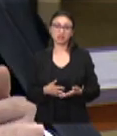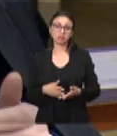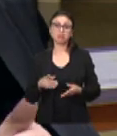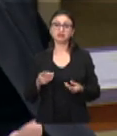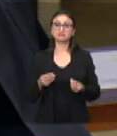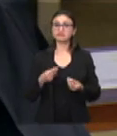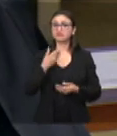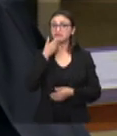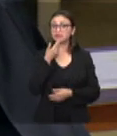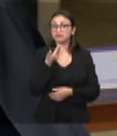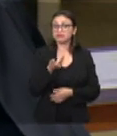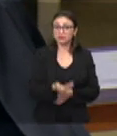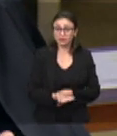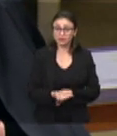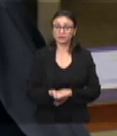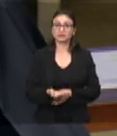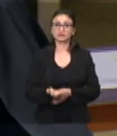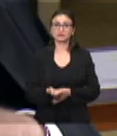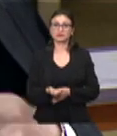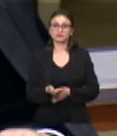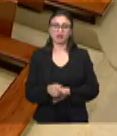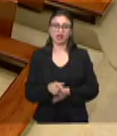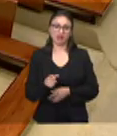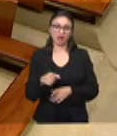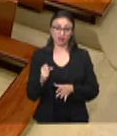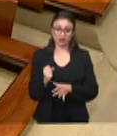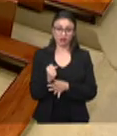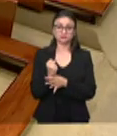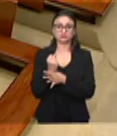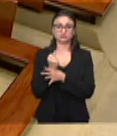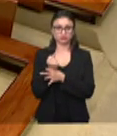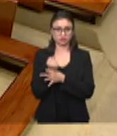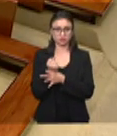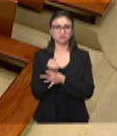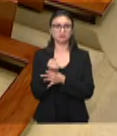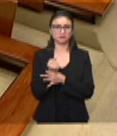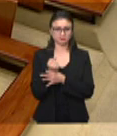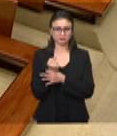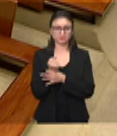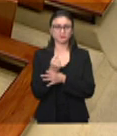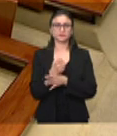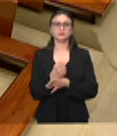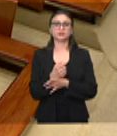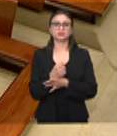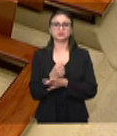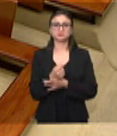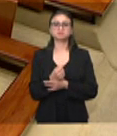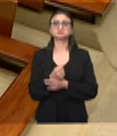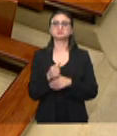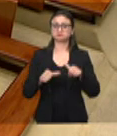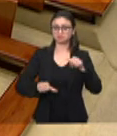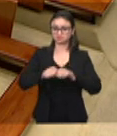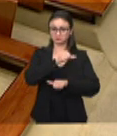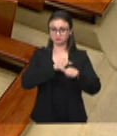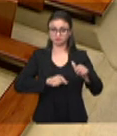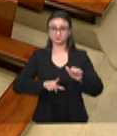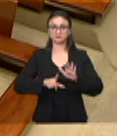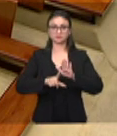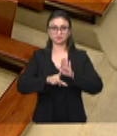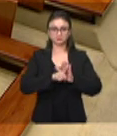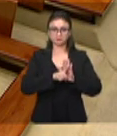deliberar favoravelmente a uma garantia que se estende por uma modificação legislativa